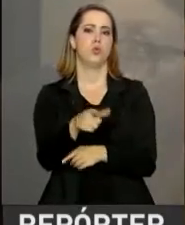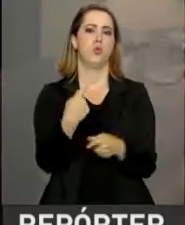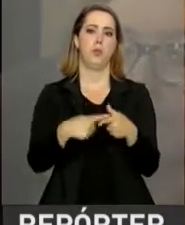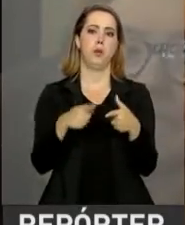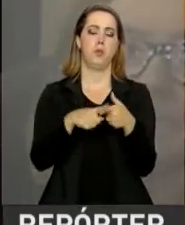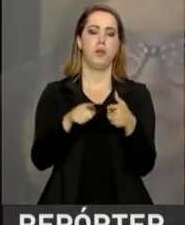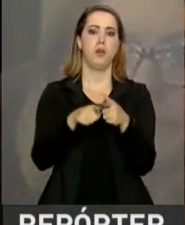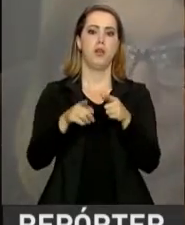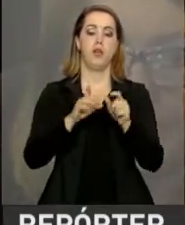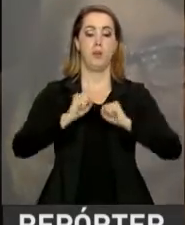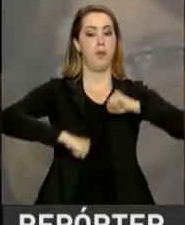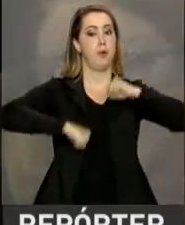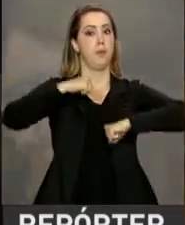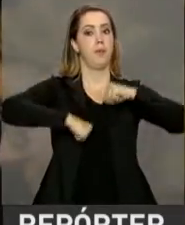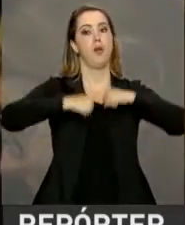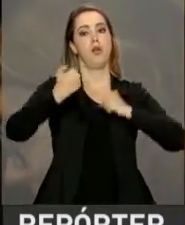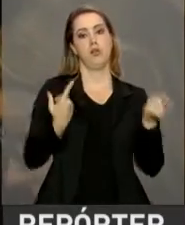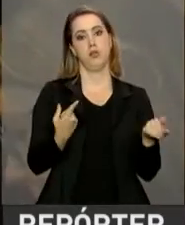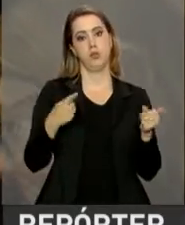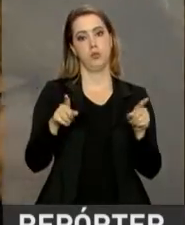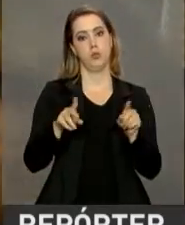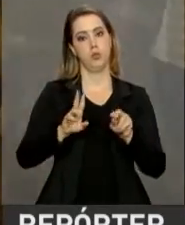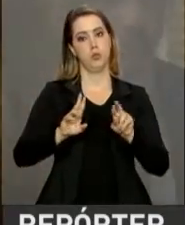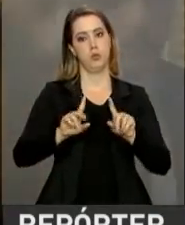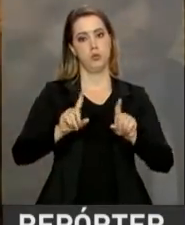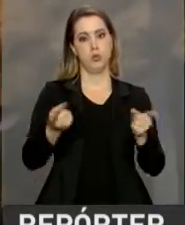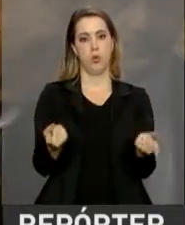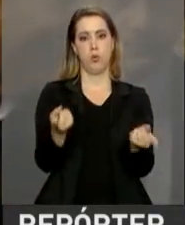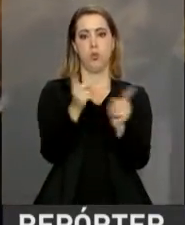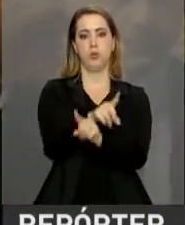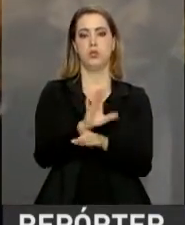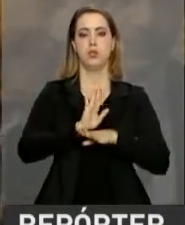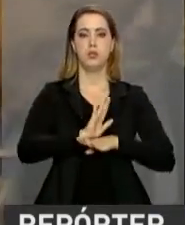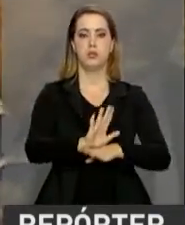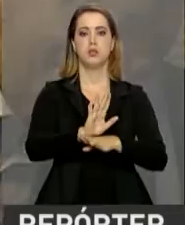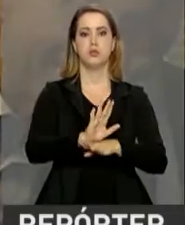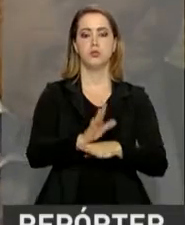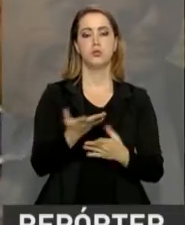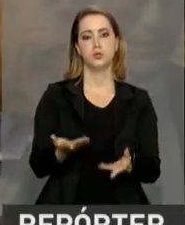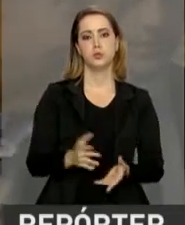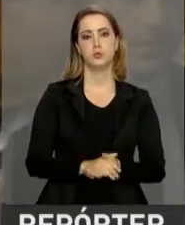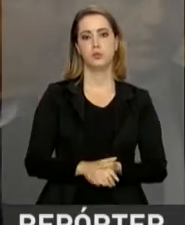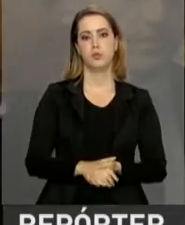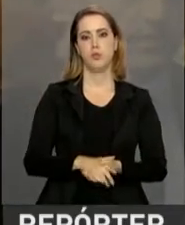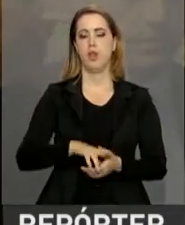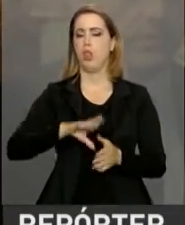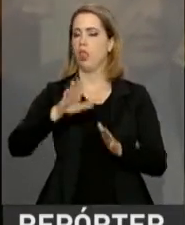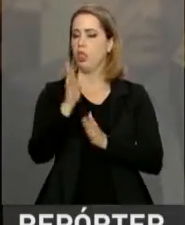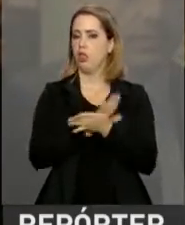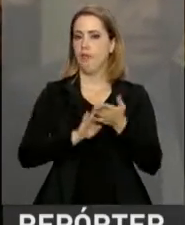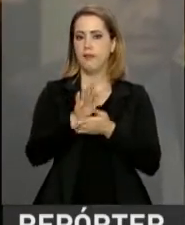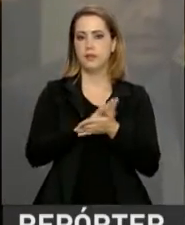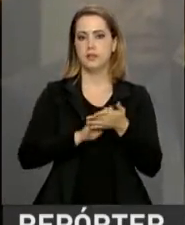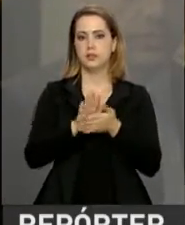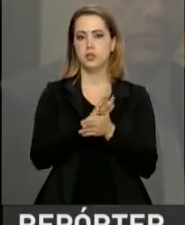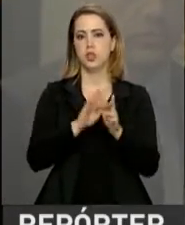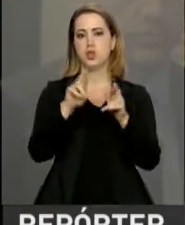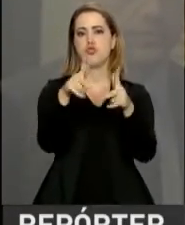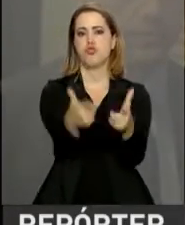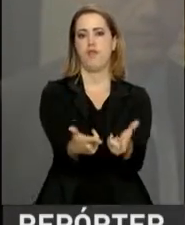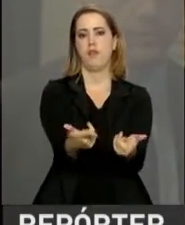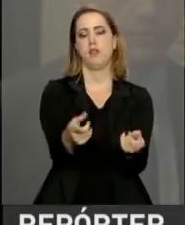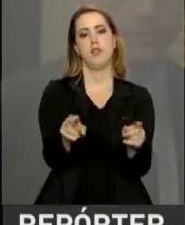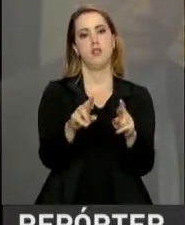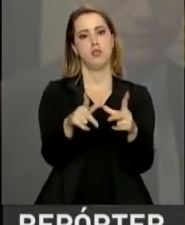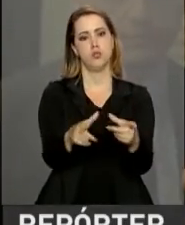aliado da produção estão dentro dessa perspectiva que nós estamos nos colocando sem flexibilizar sem abrir nenhum